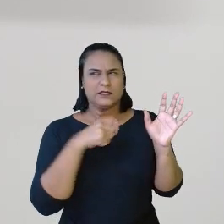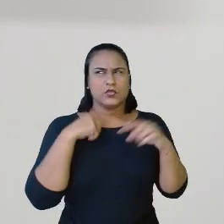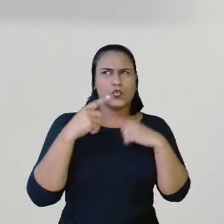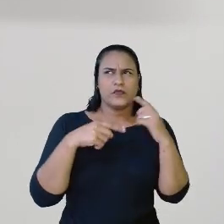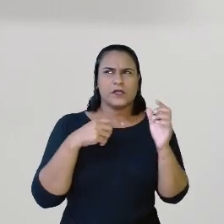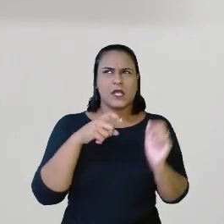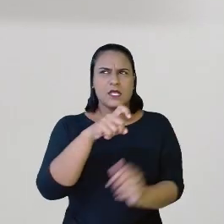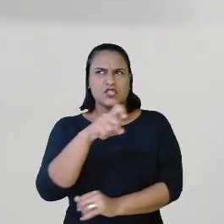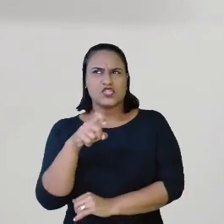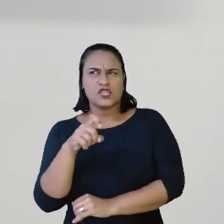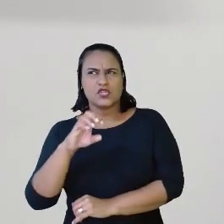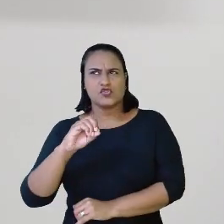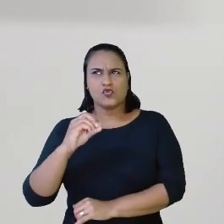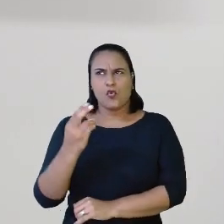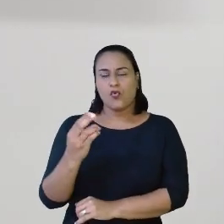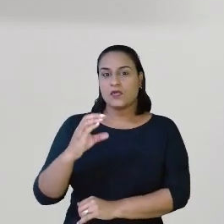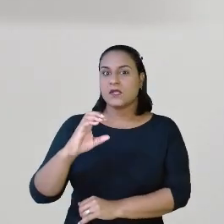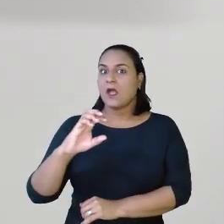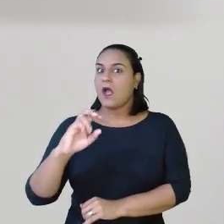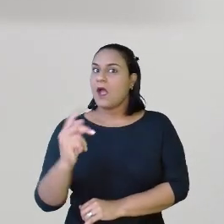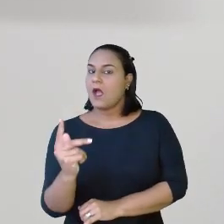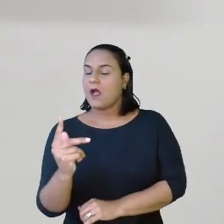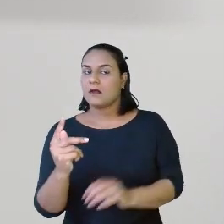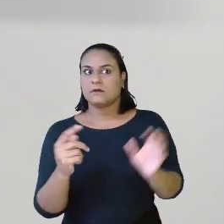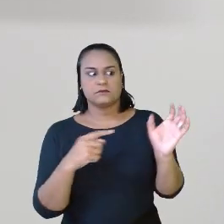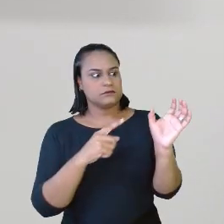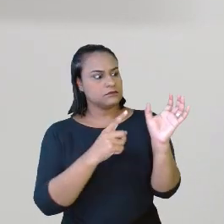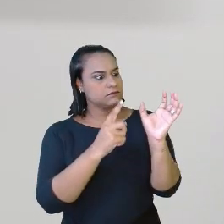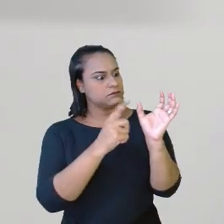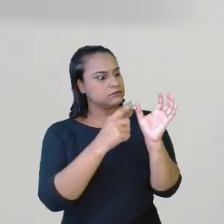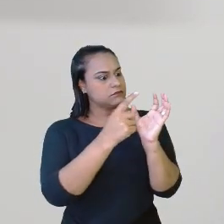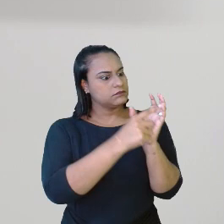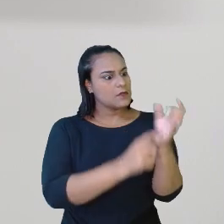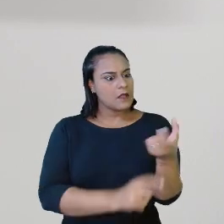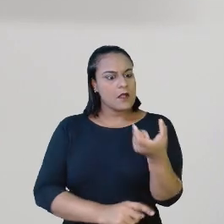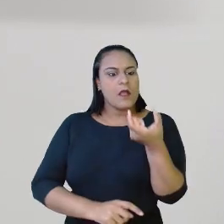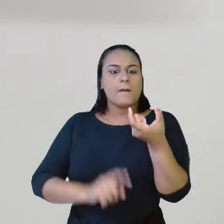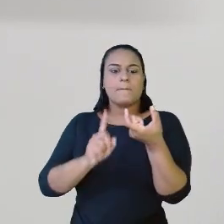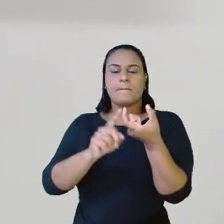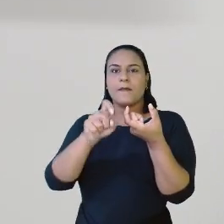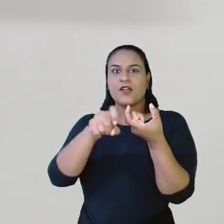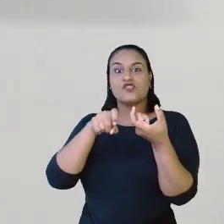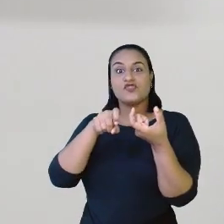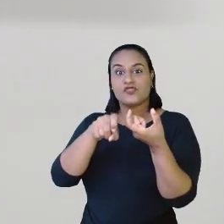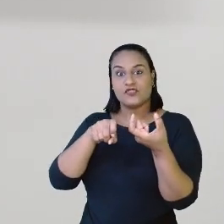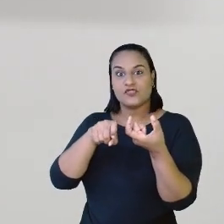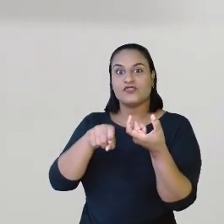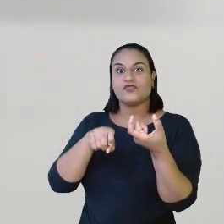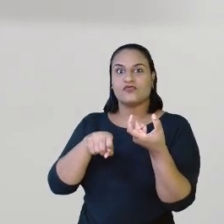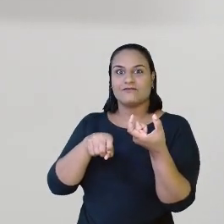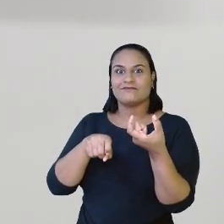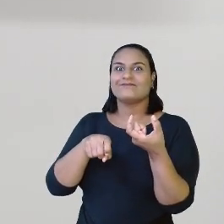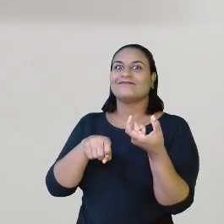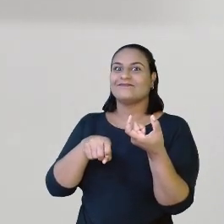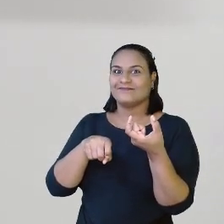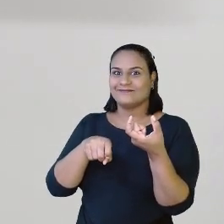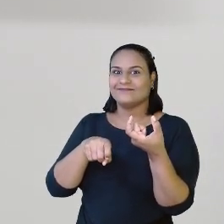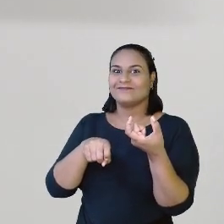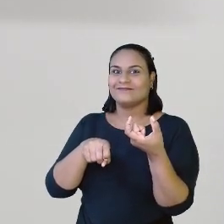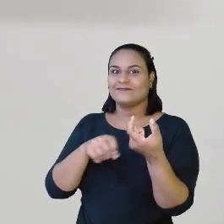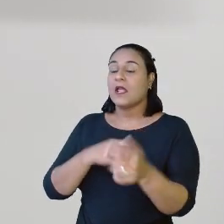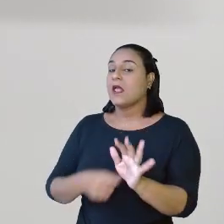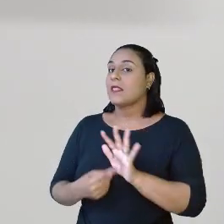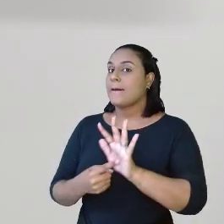ou CH. É X. O que é um ditongo? É o encontro de uma vogal com uma semivogal na mesma sílaba. Está destacada ali